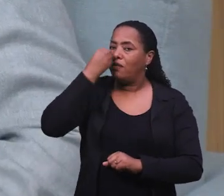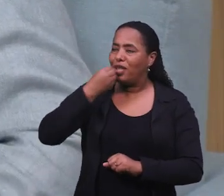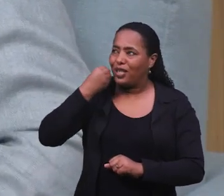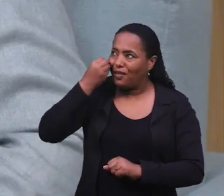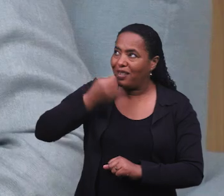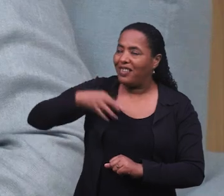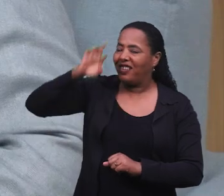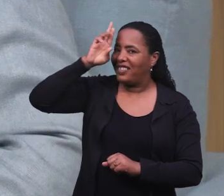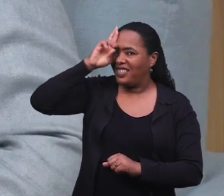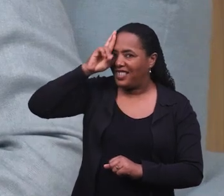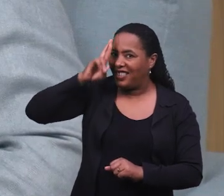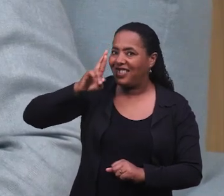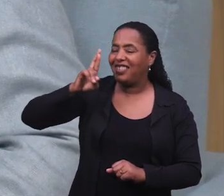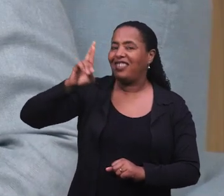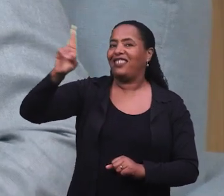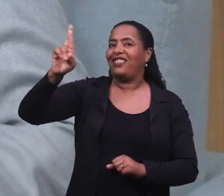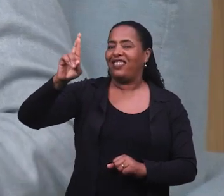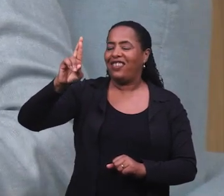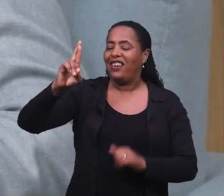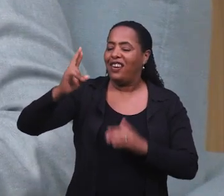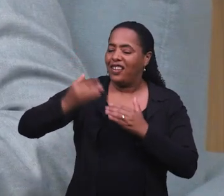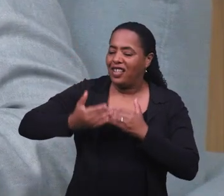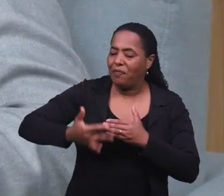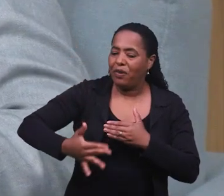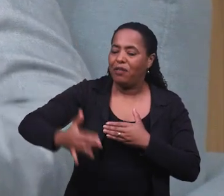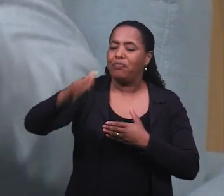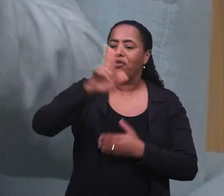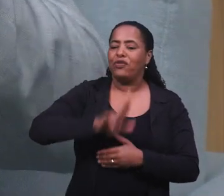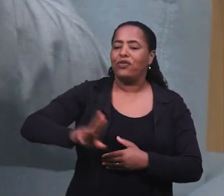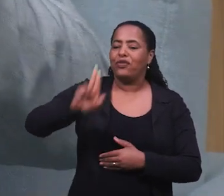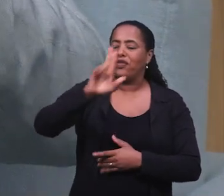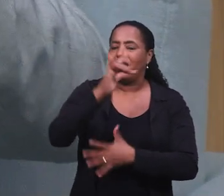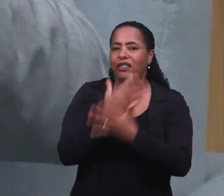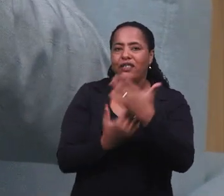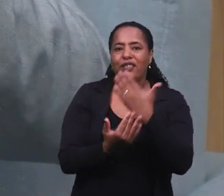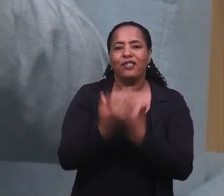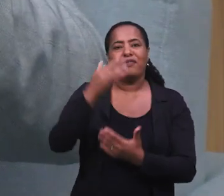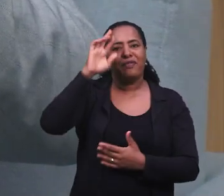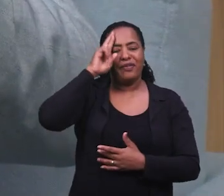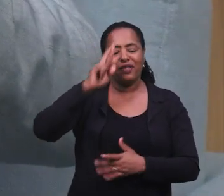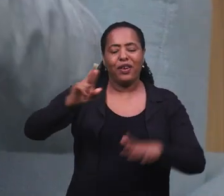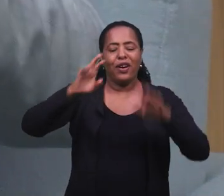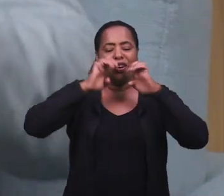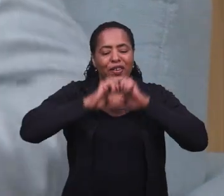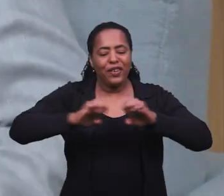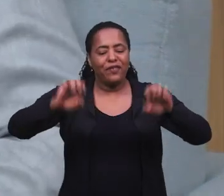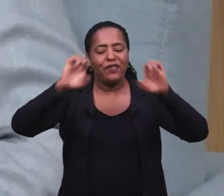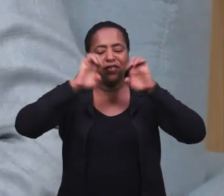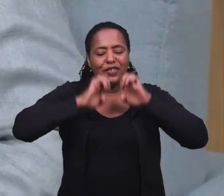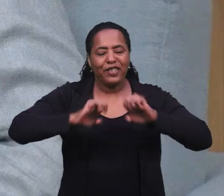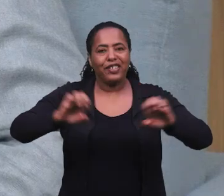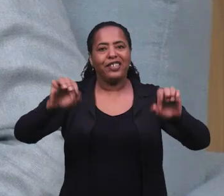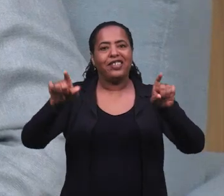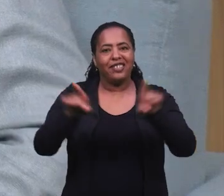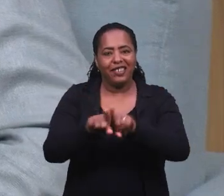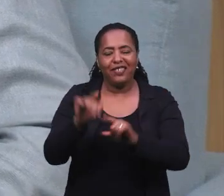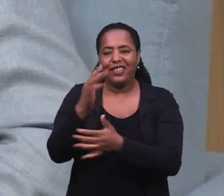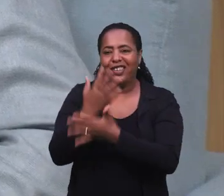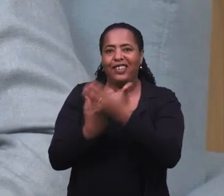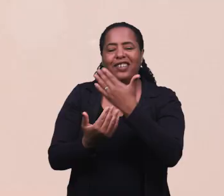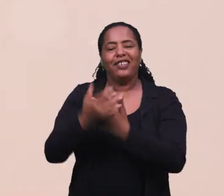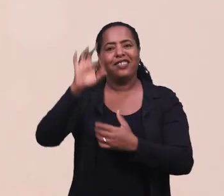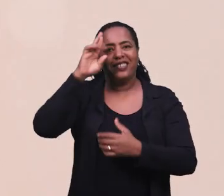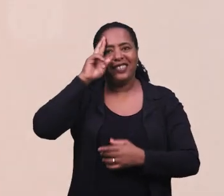acessibilidade junto com o pastor Bísio, e ele vai responder dentro de uma das nossas igrejas. Responde pra gente aí, doutor